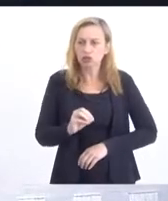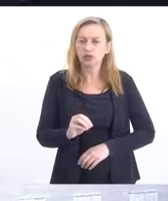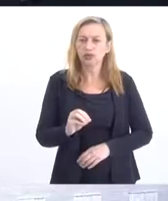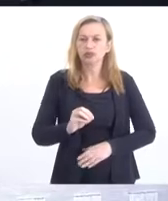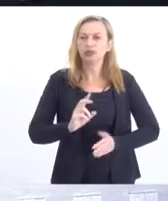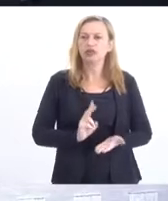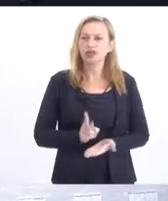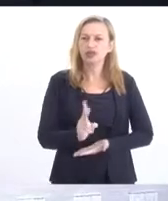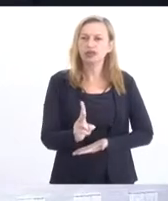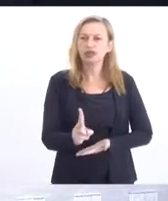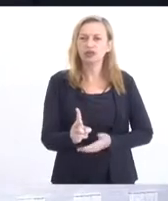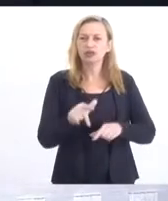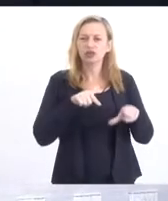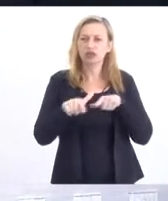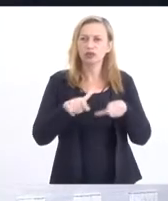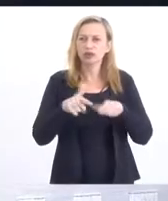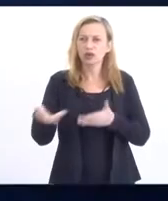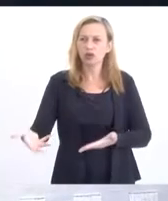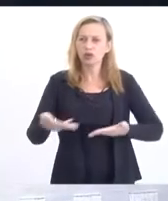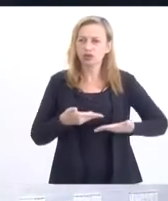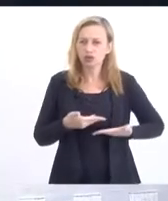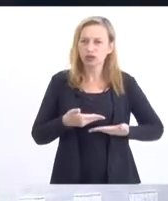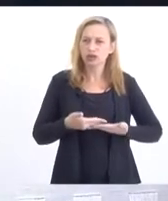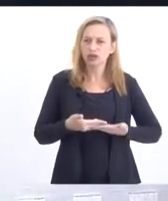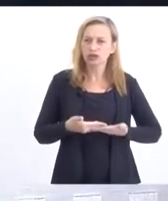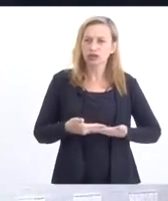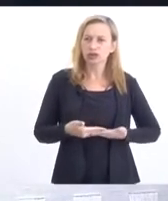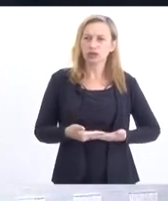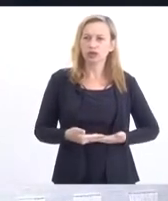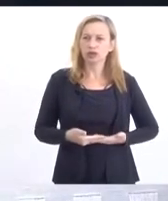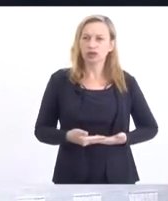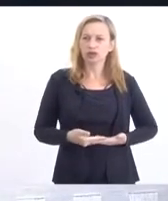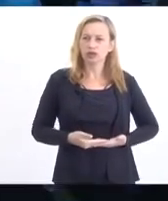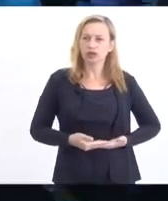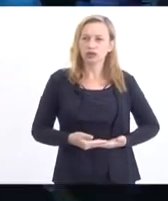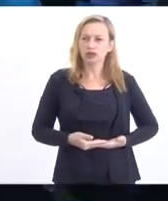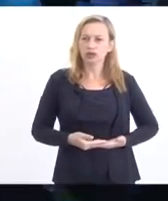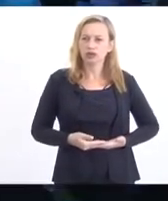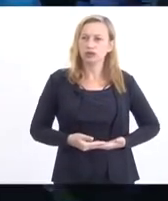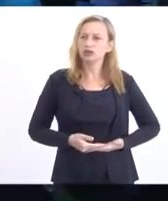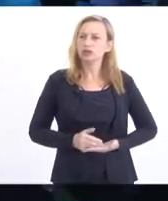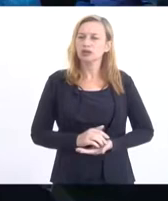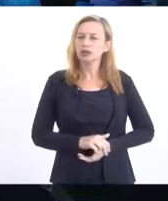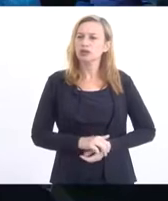Dando prosseguimento aos trabalhos, convido para fazer a sua...